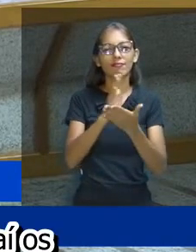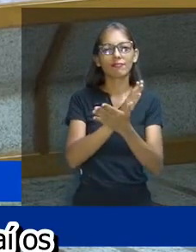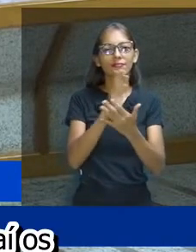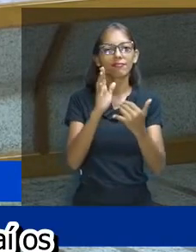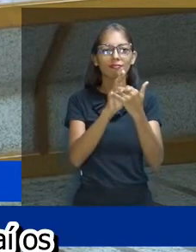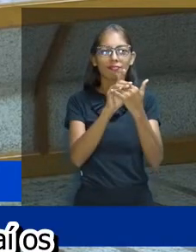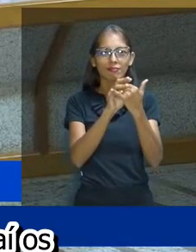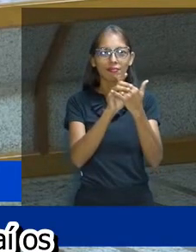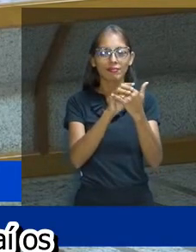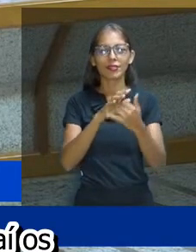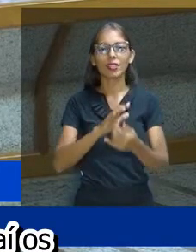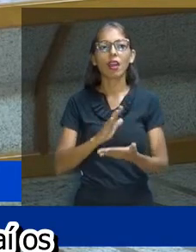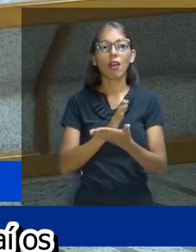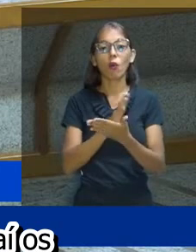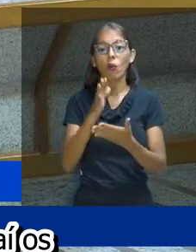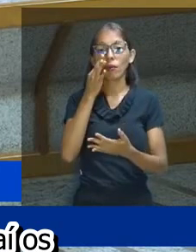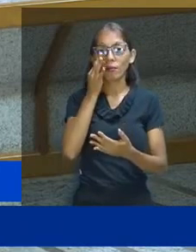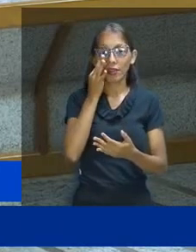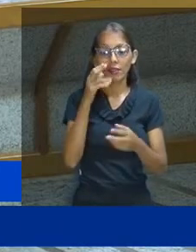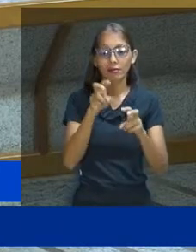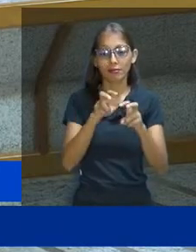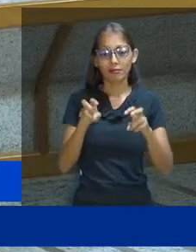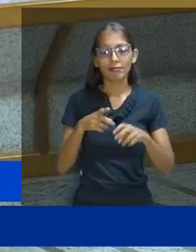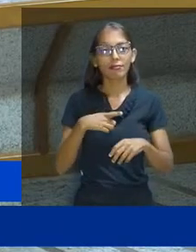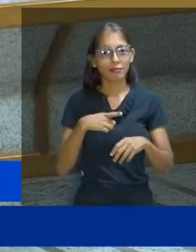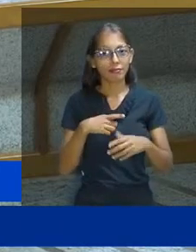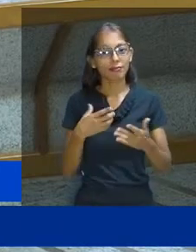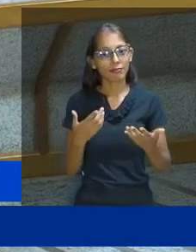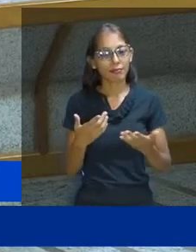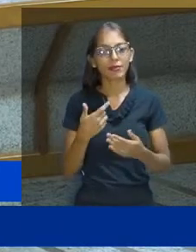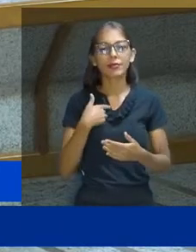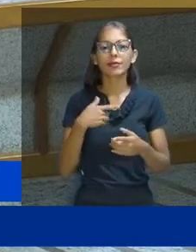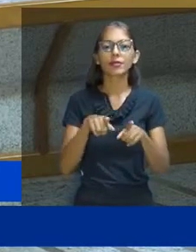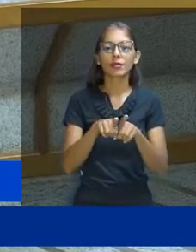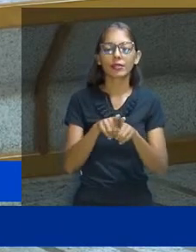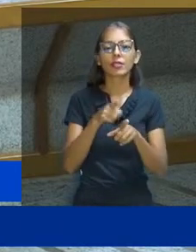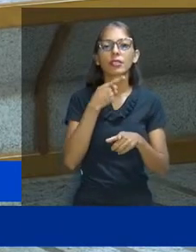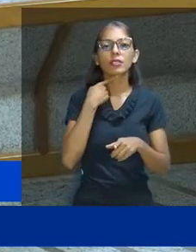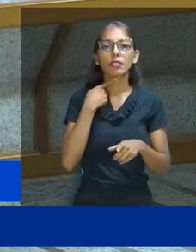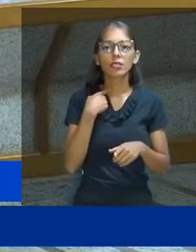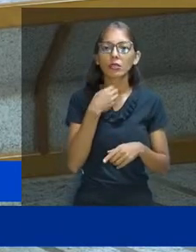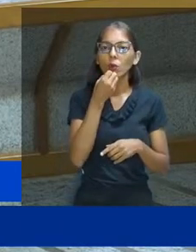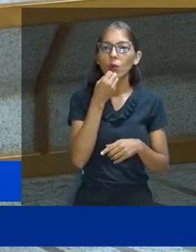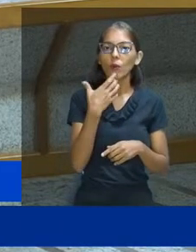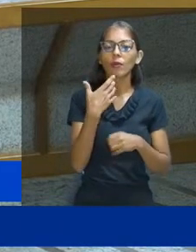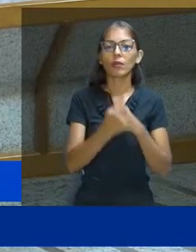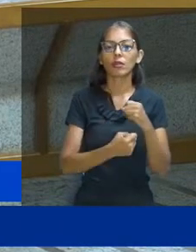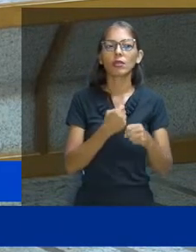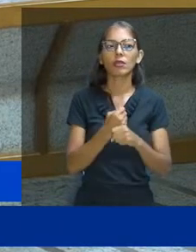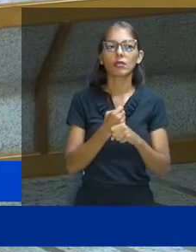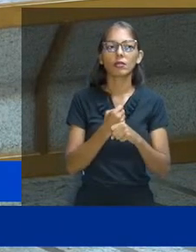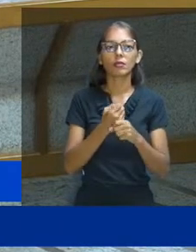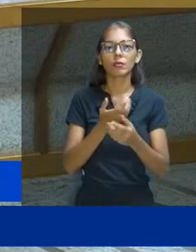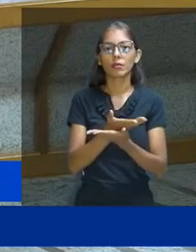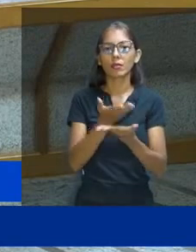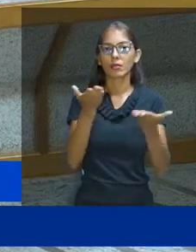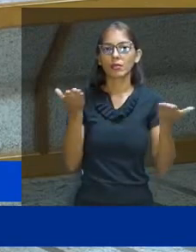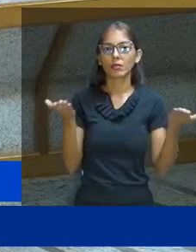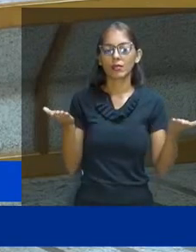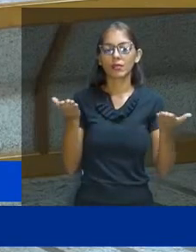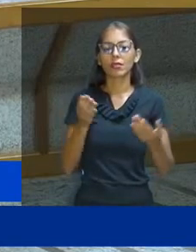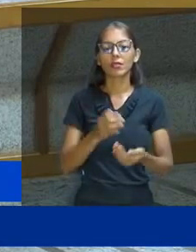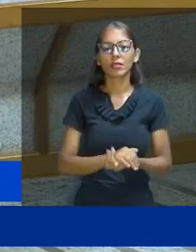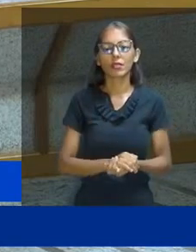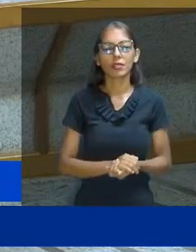só palavra, também o juiz para Normandes. renovar aí os votos de um bom ano para todos aqui, agora descansados, né? A